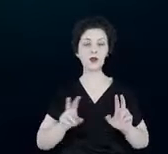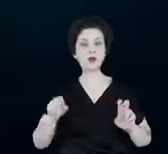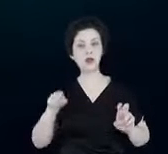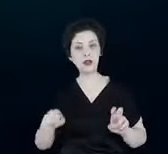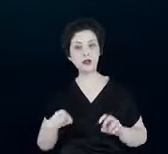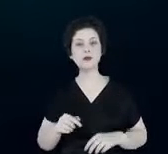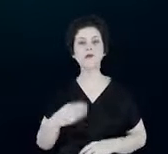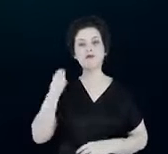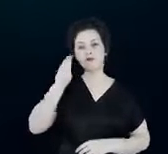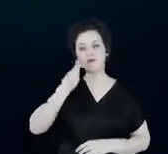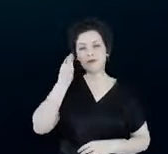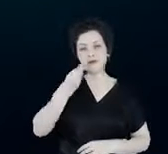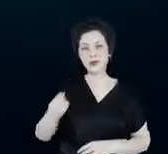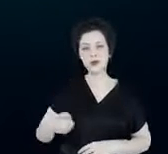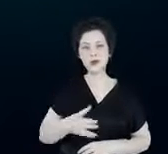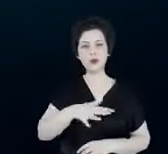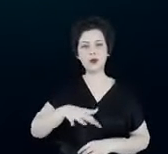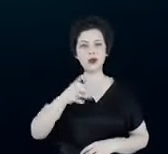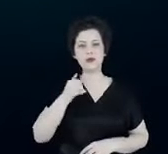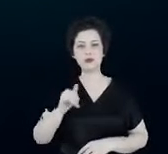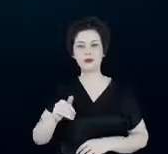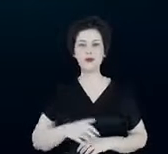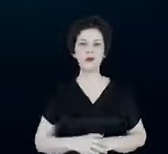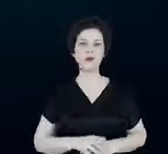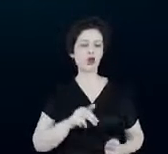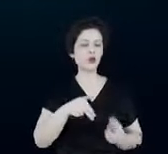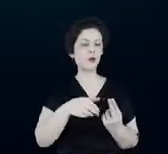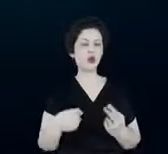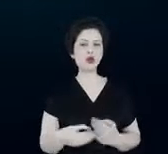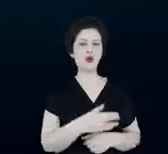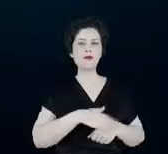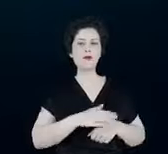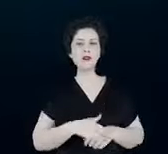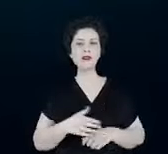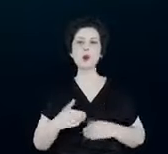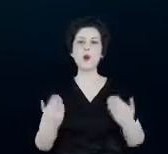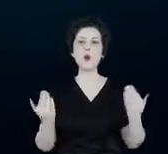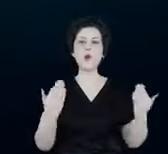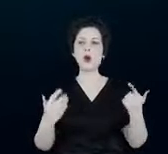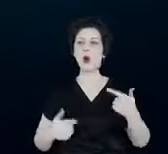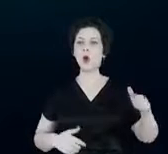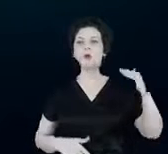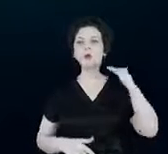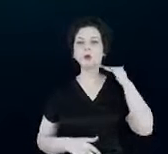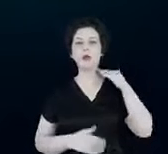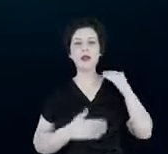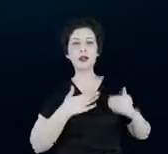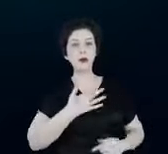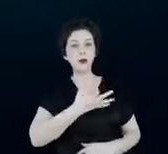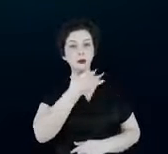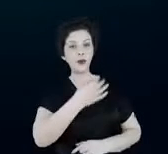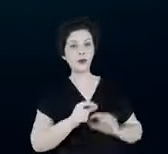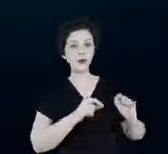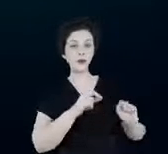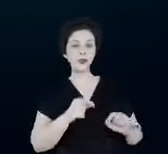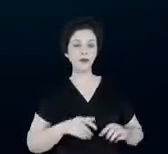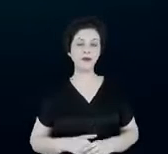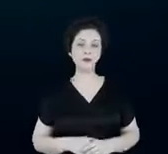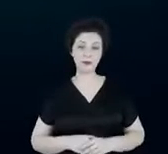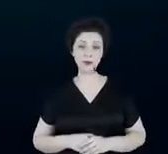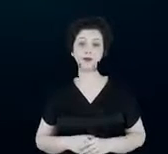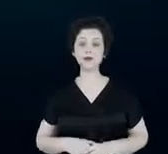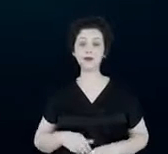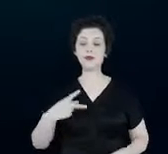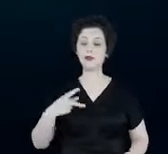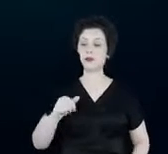que que é o nubank inovou em relação a outros bancos para mim se caso representa muito disso né a